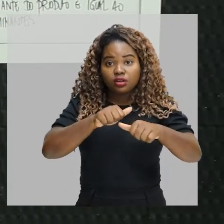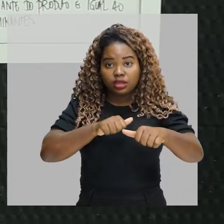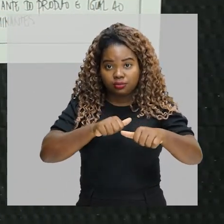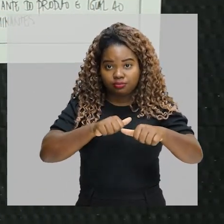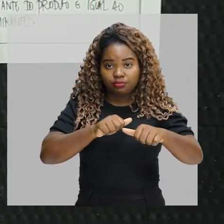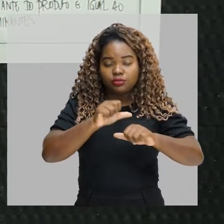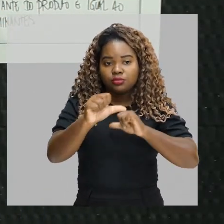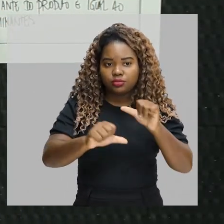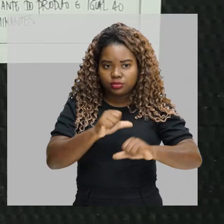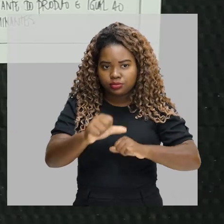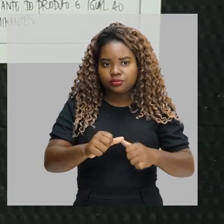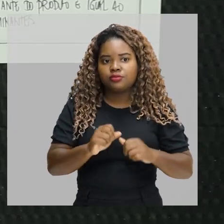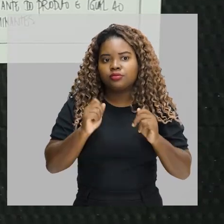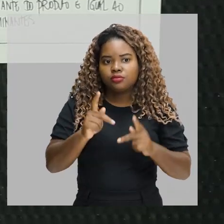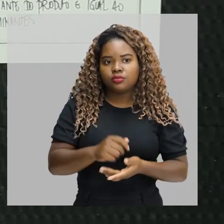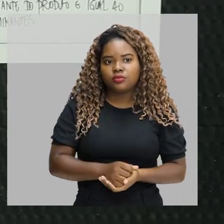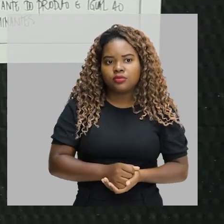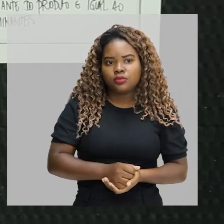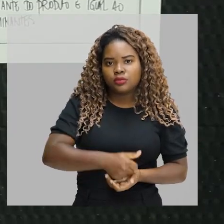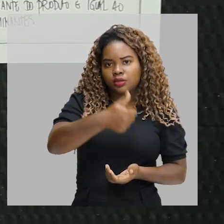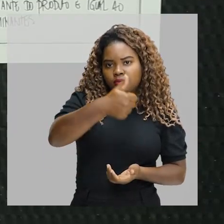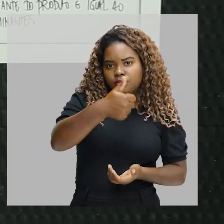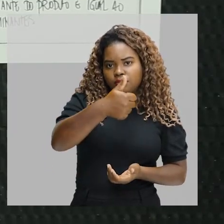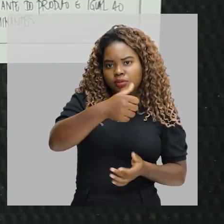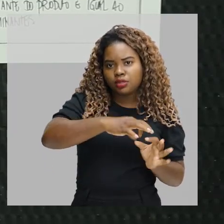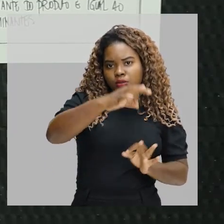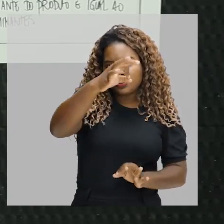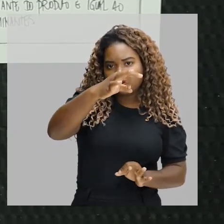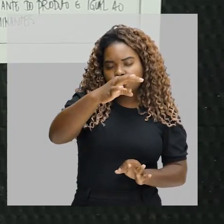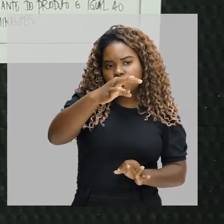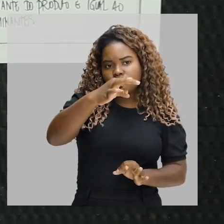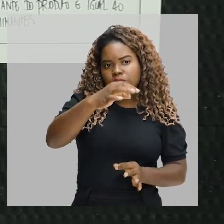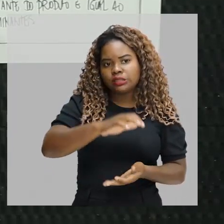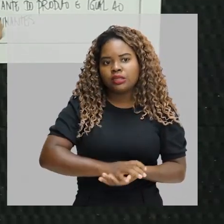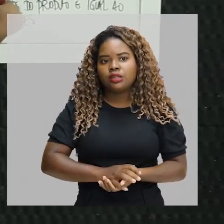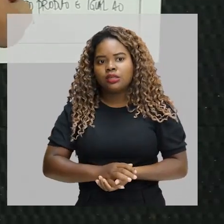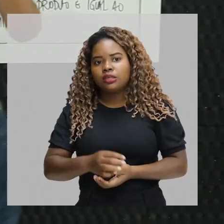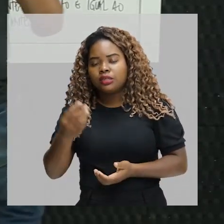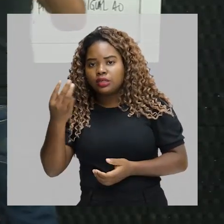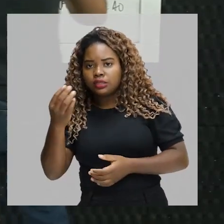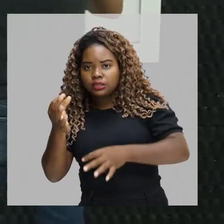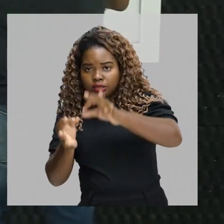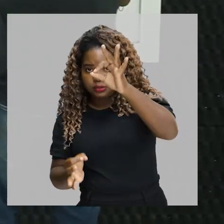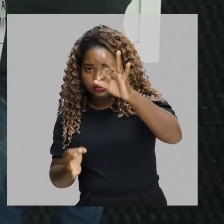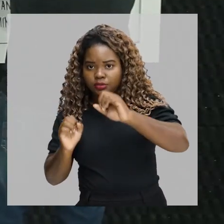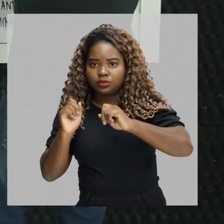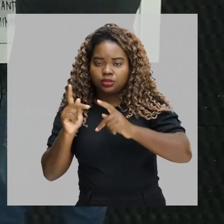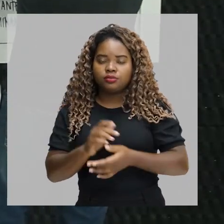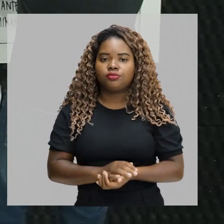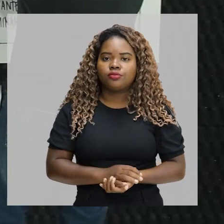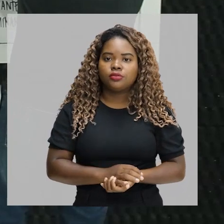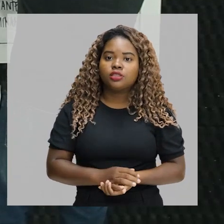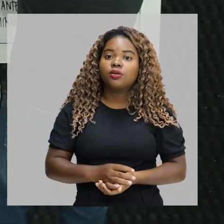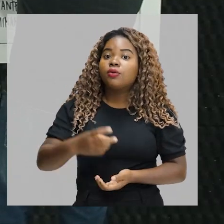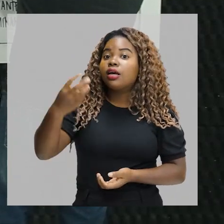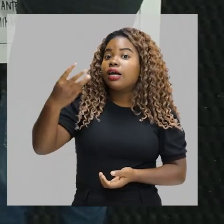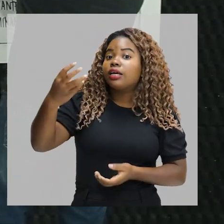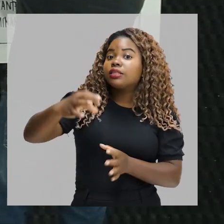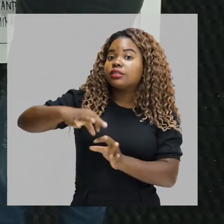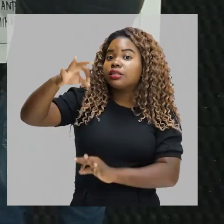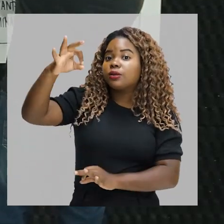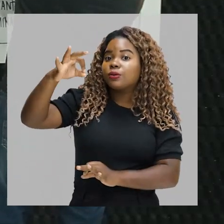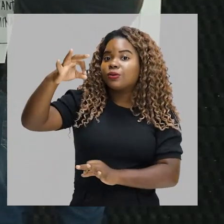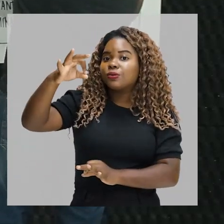coluna 1 com a coluna 3, vamos mudar elas de posição. Tá? Então essa terceira coluna vai virar a primeira, 3,